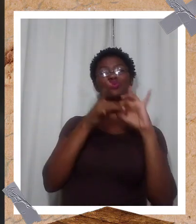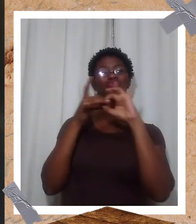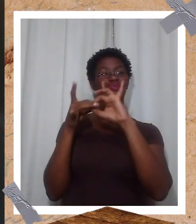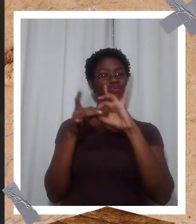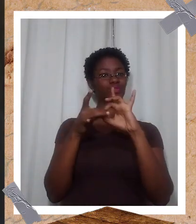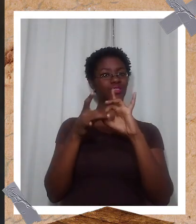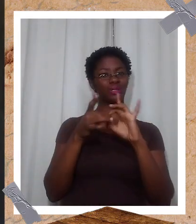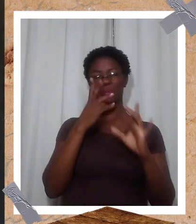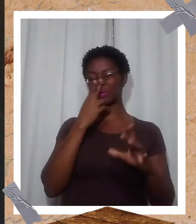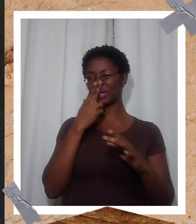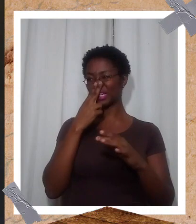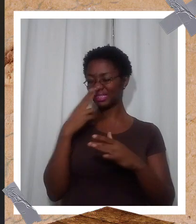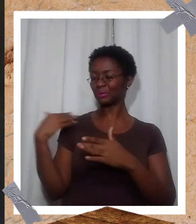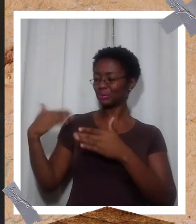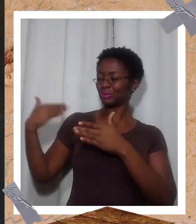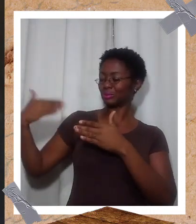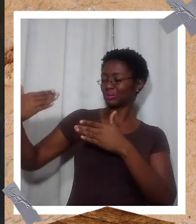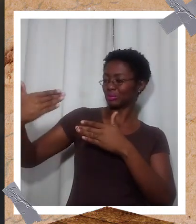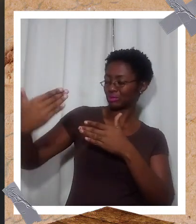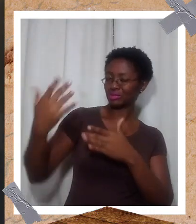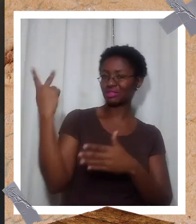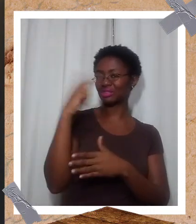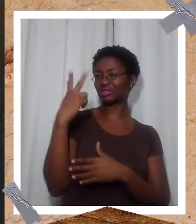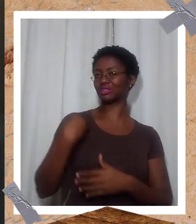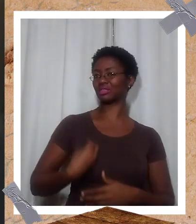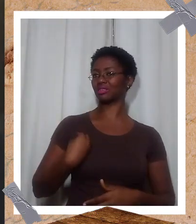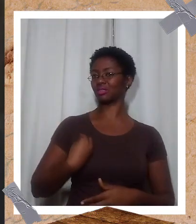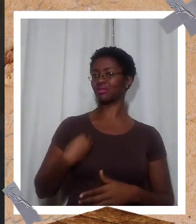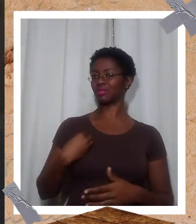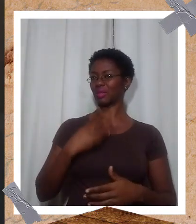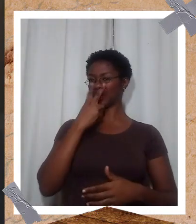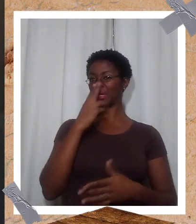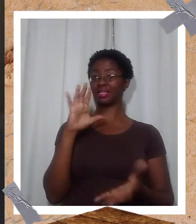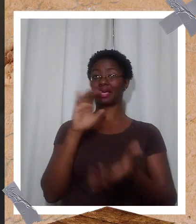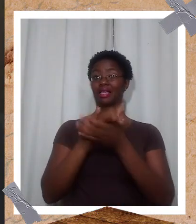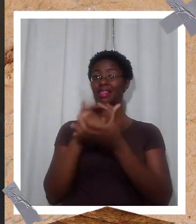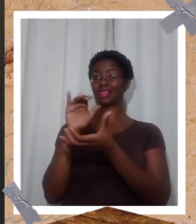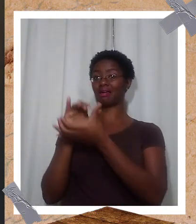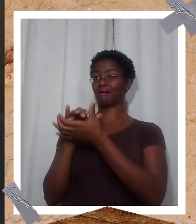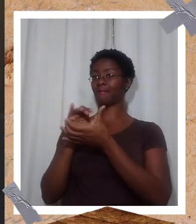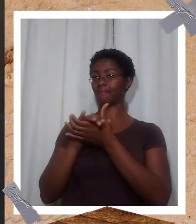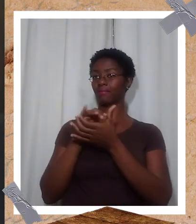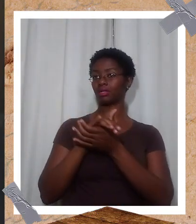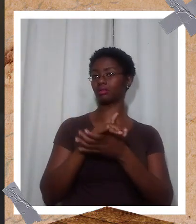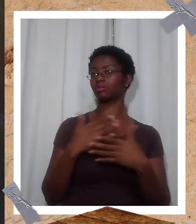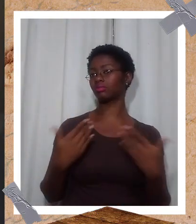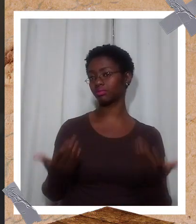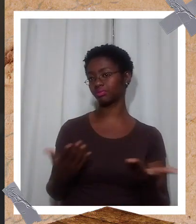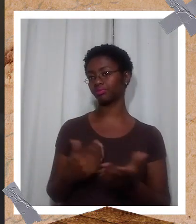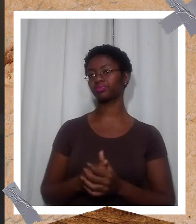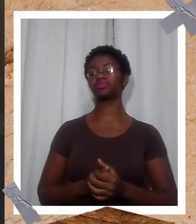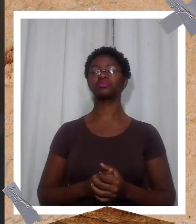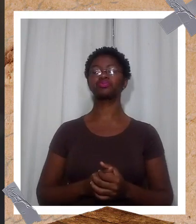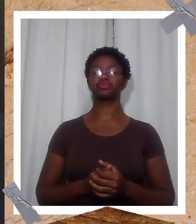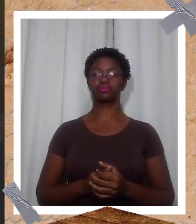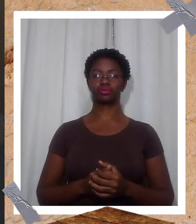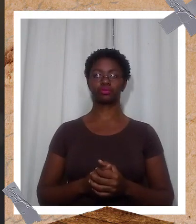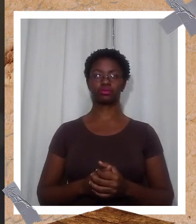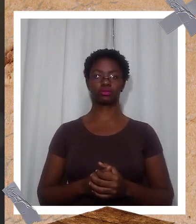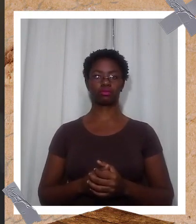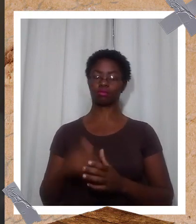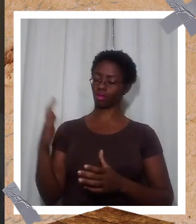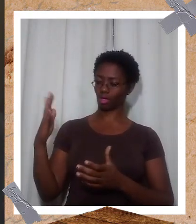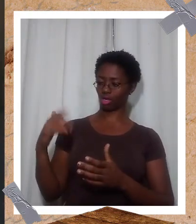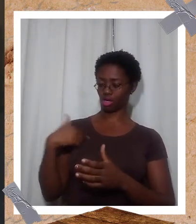questão dessa trajetória, né? Sobre esses casamentos, né? E eu tenho aqui comigo